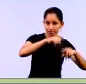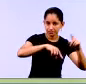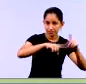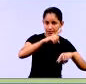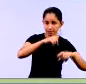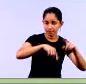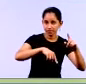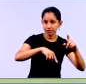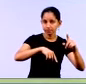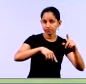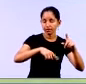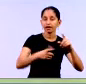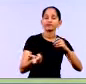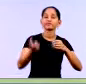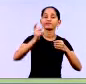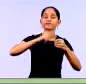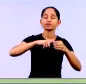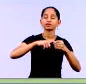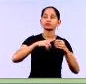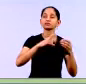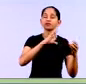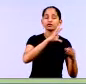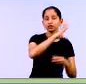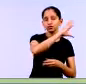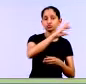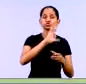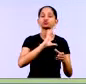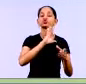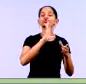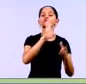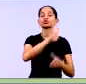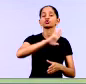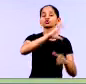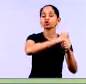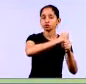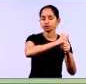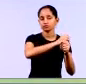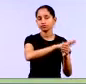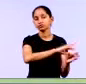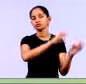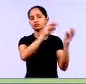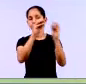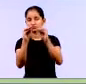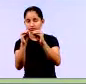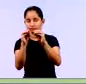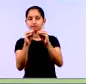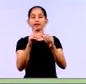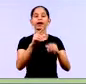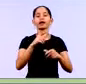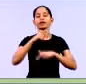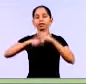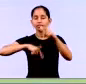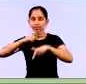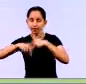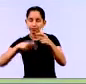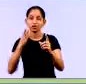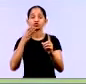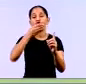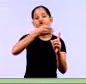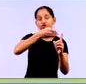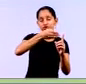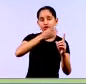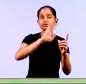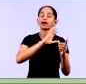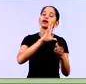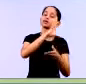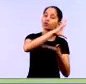lá naquele orçamento de matéria-prima, eu trago para cá o valor total. O mão de obra, eu